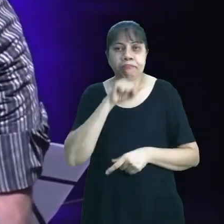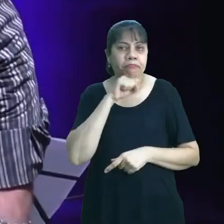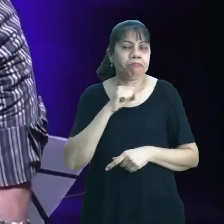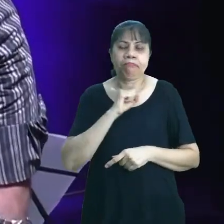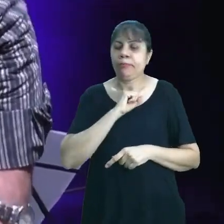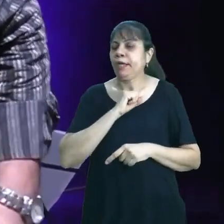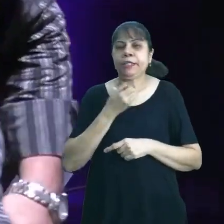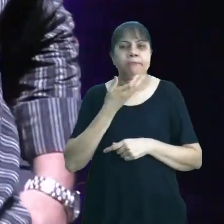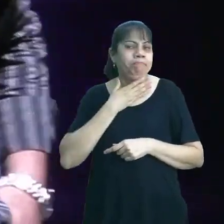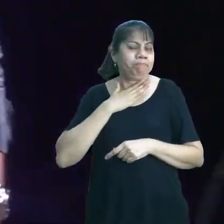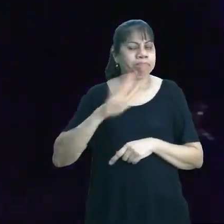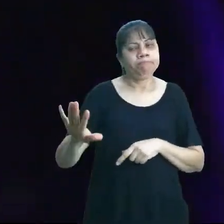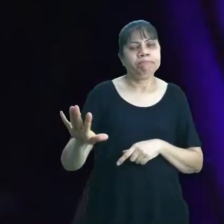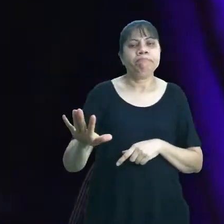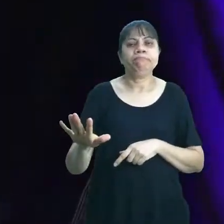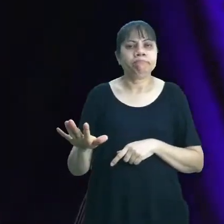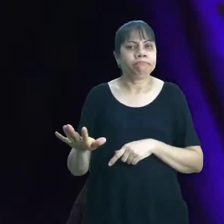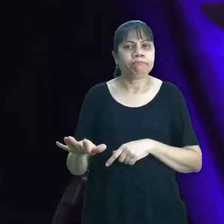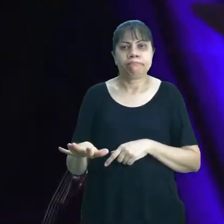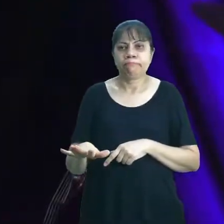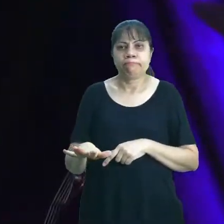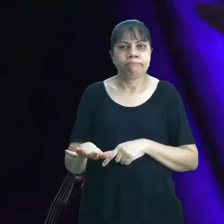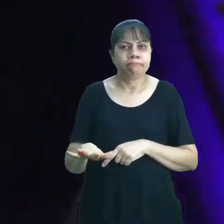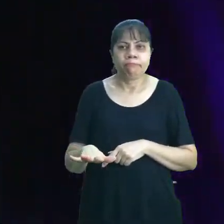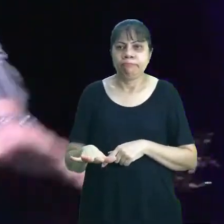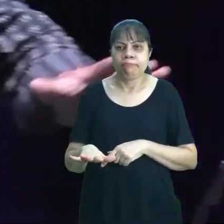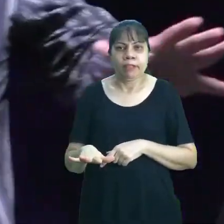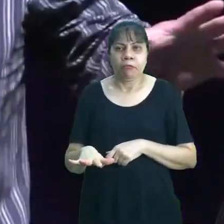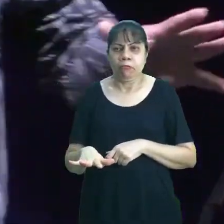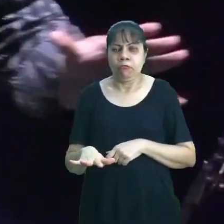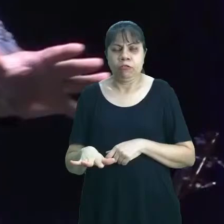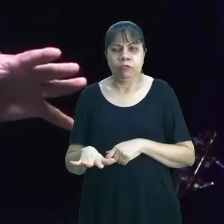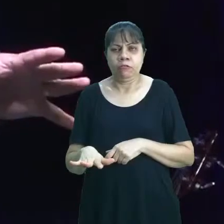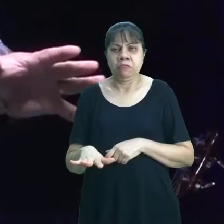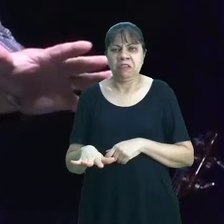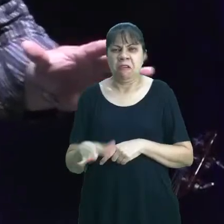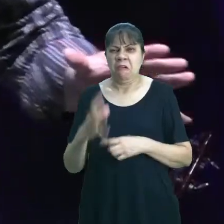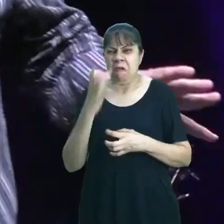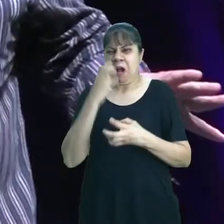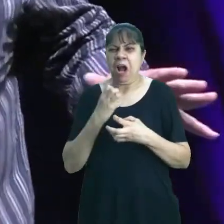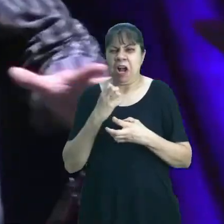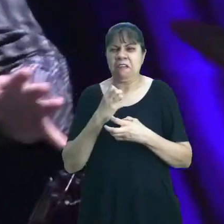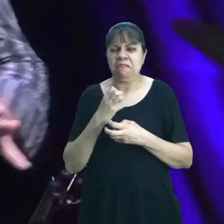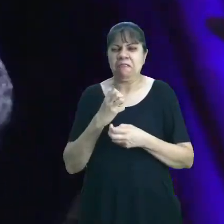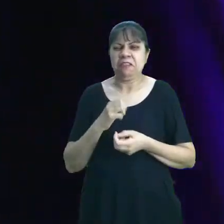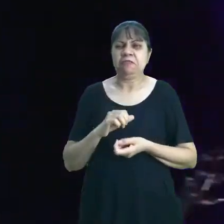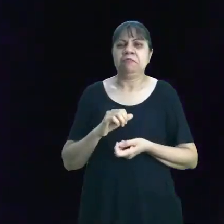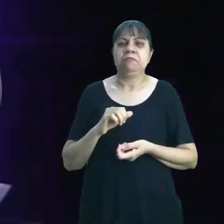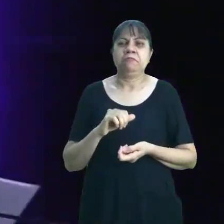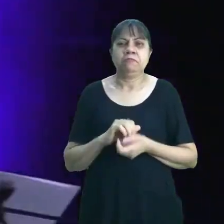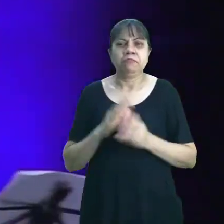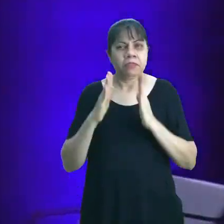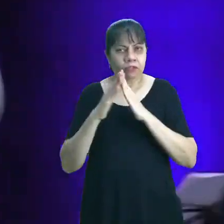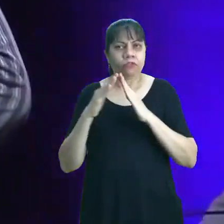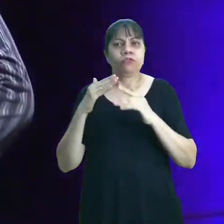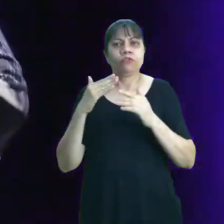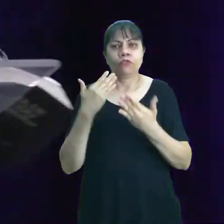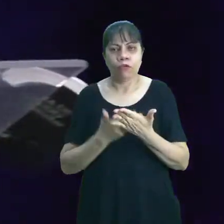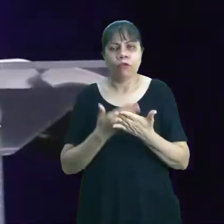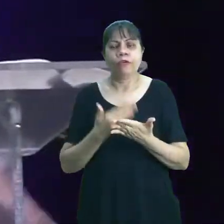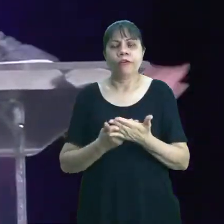meu filho, o pai galeroso. Já vai lá, né? O que aconteceu aí,